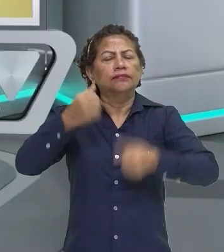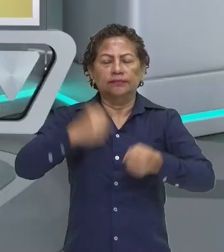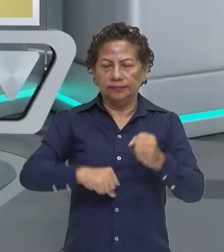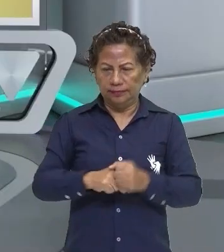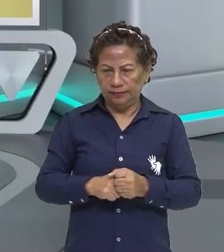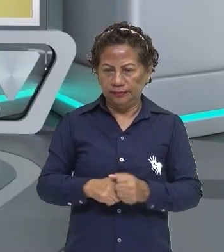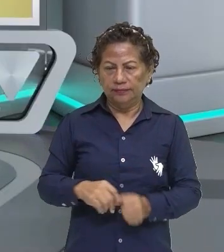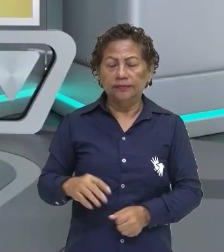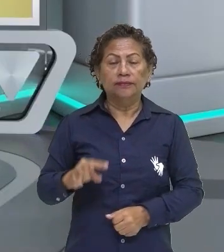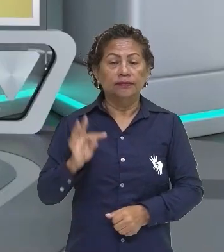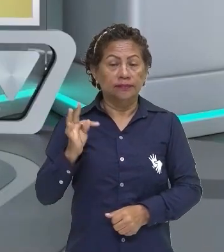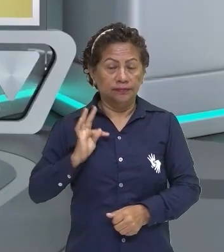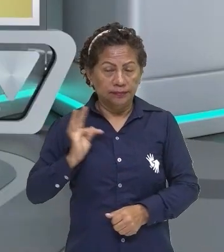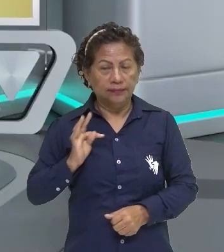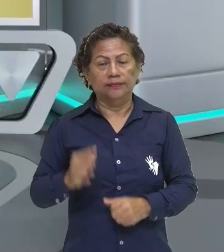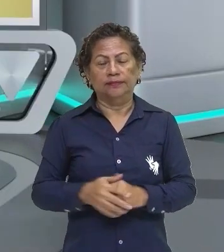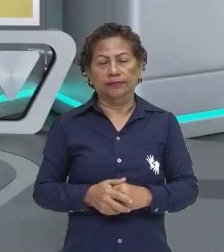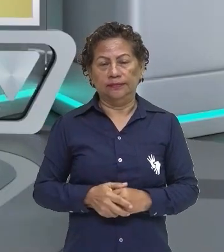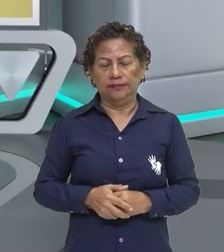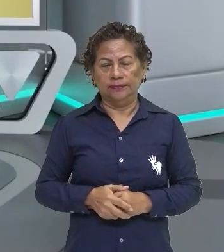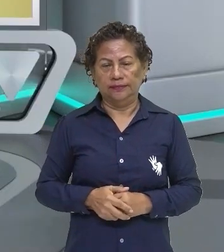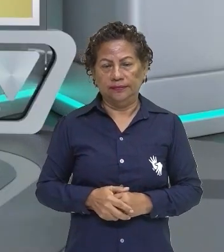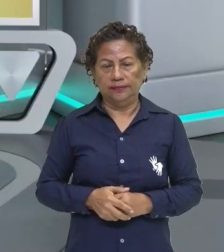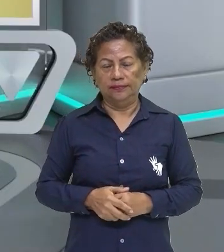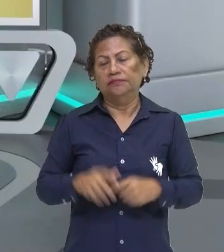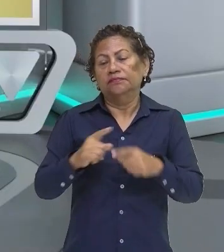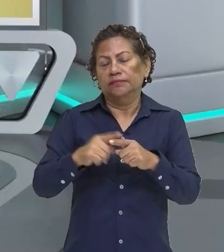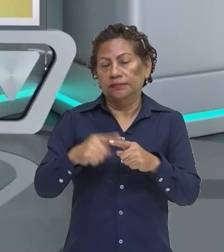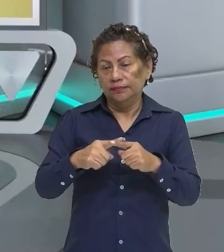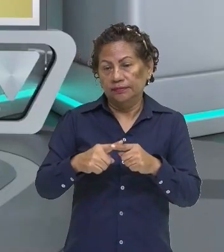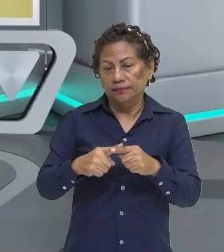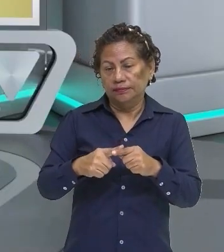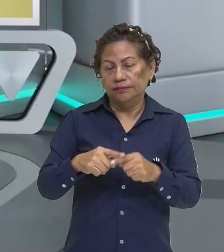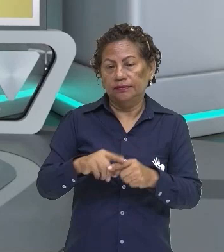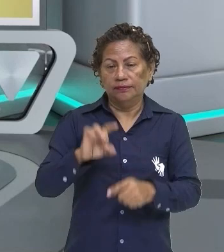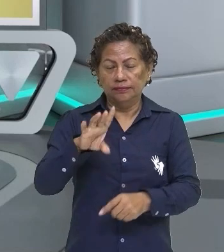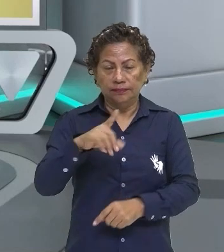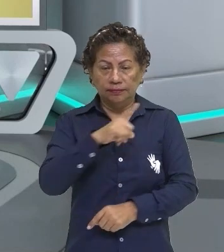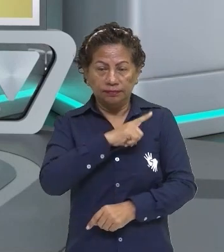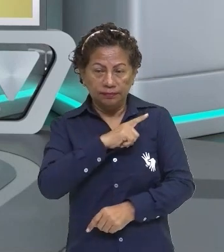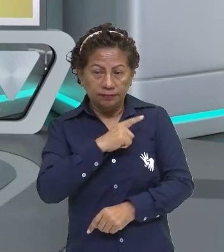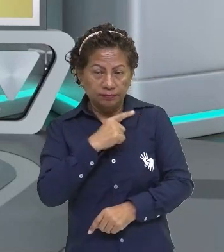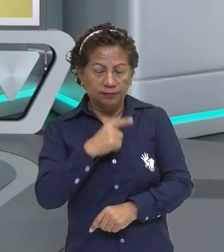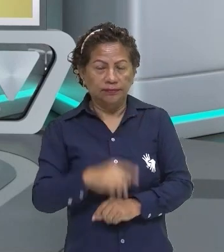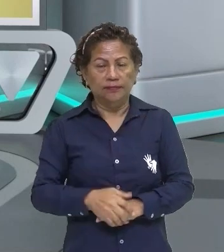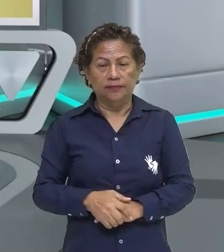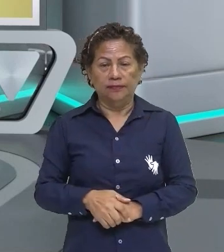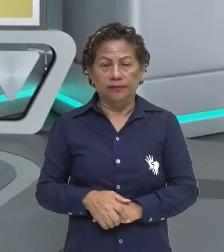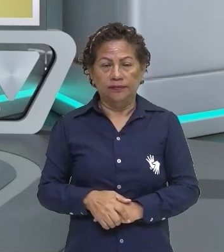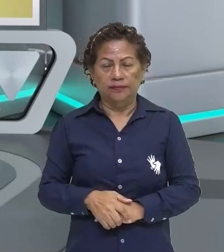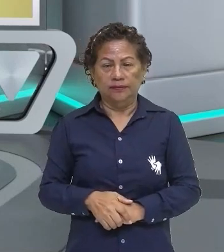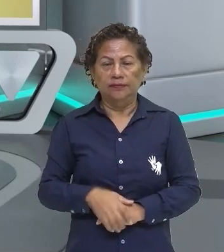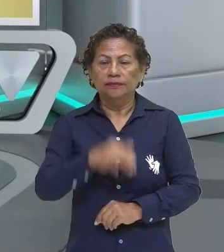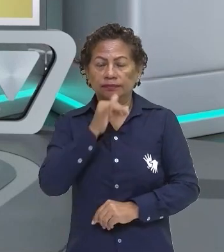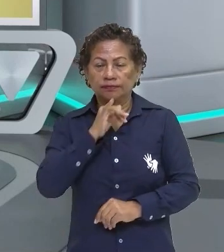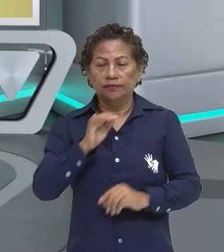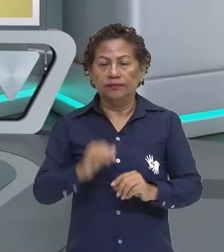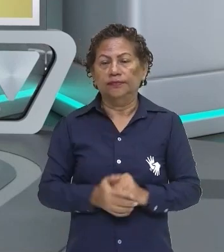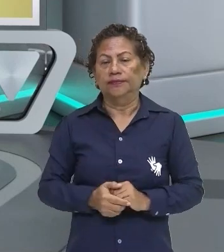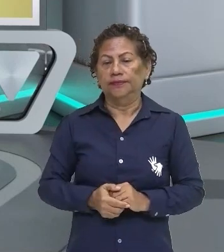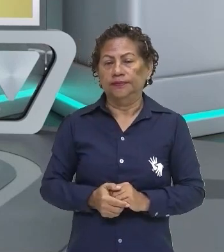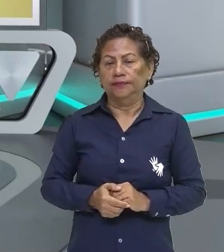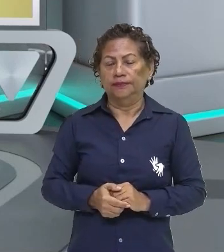técnica metódica, é porque ela é única, ela não muda. Uma coisa interessante, o balé, toda